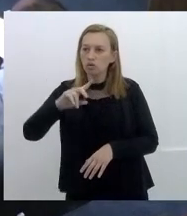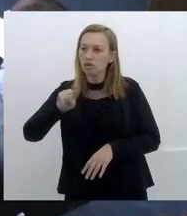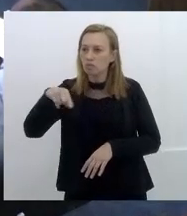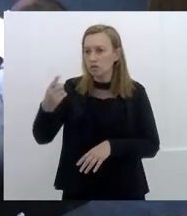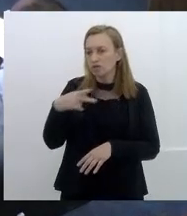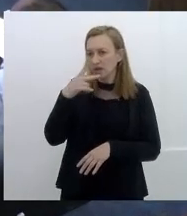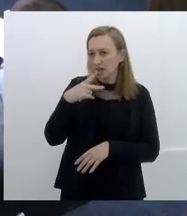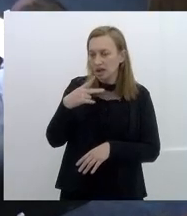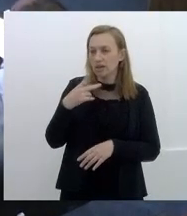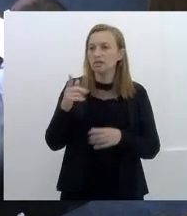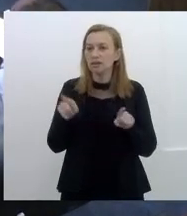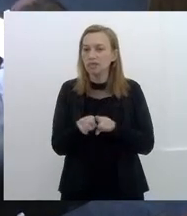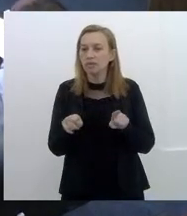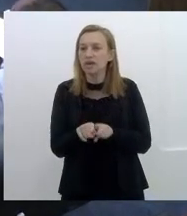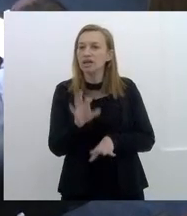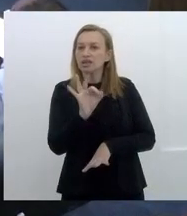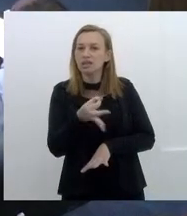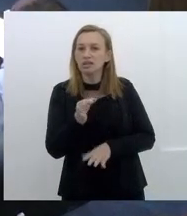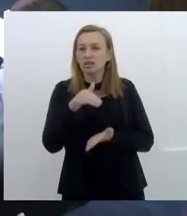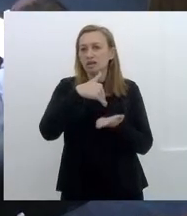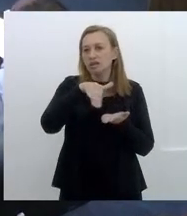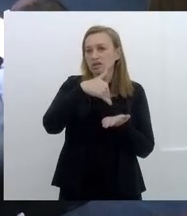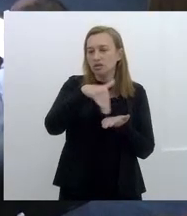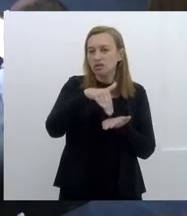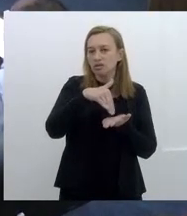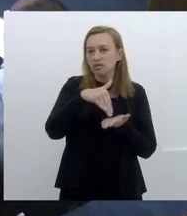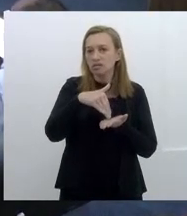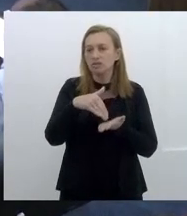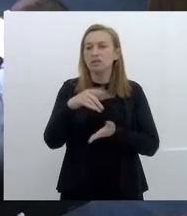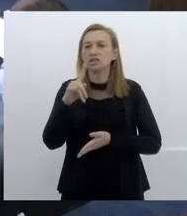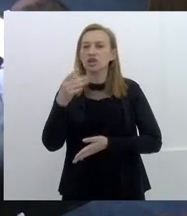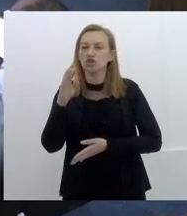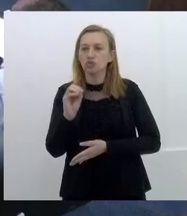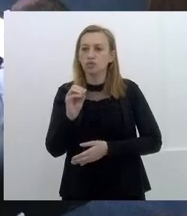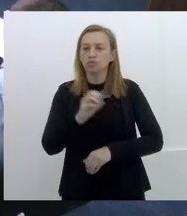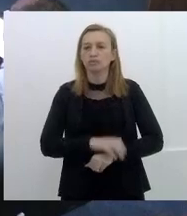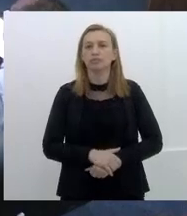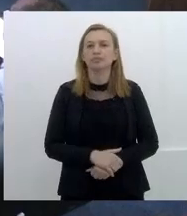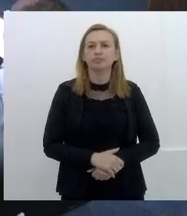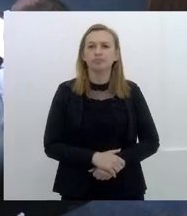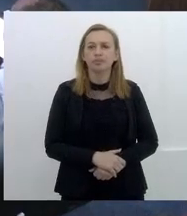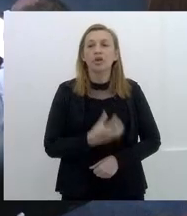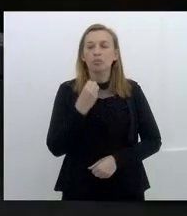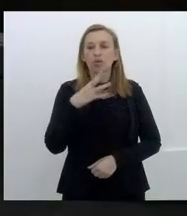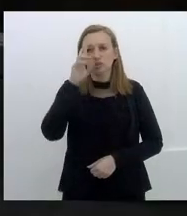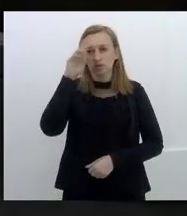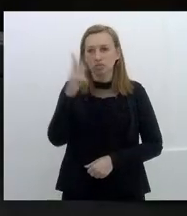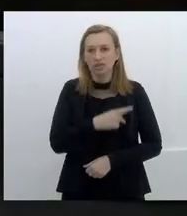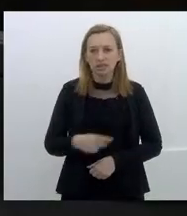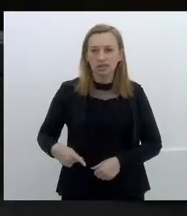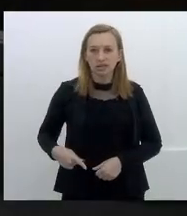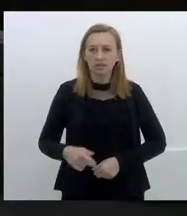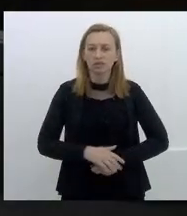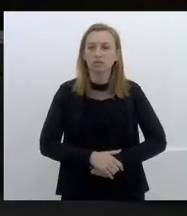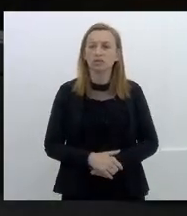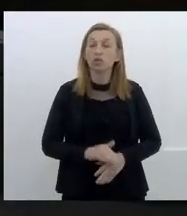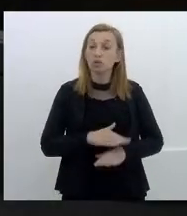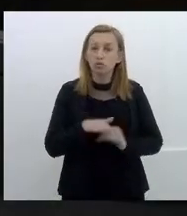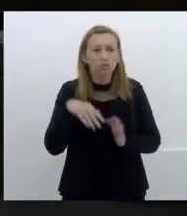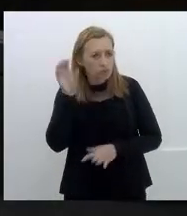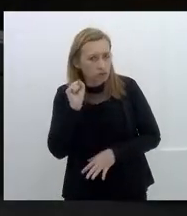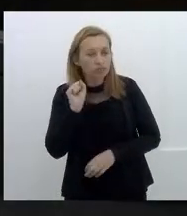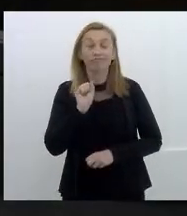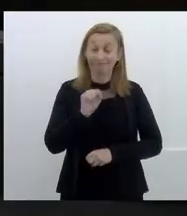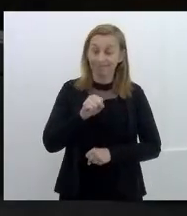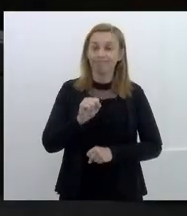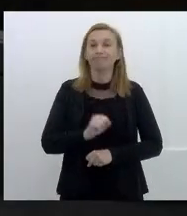uso da palavra certamente qual a palavra secretário Sérgio Orlando bom Presidente vamos todos ouvir